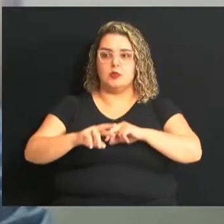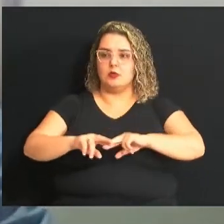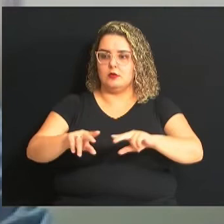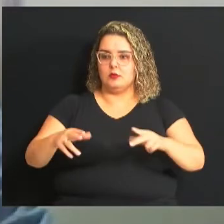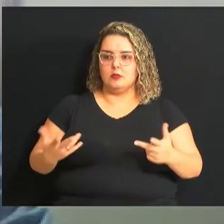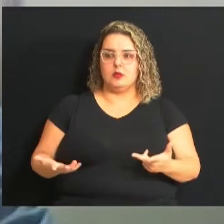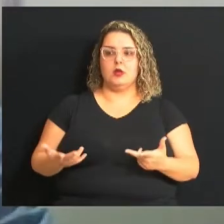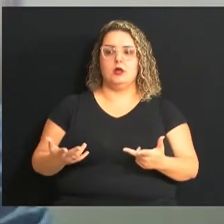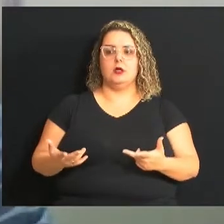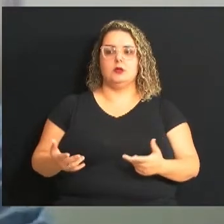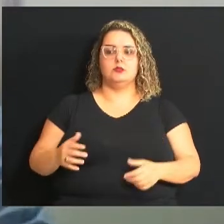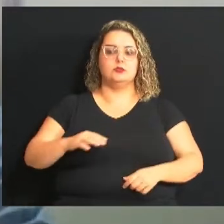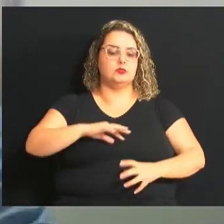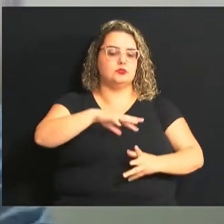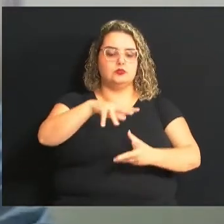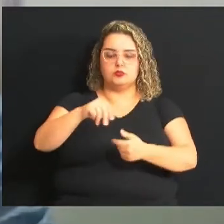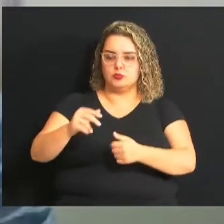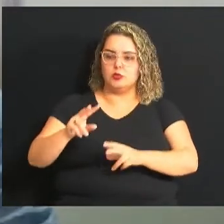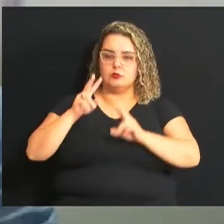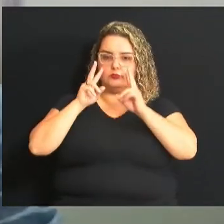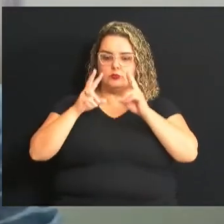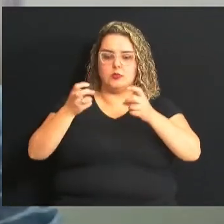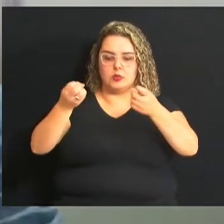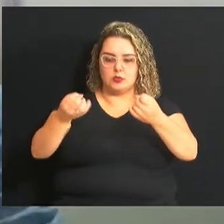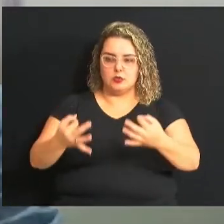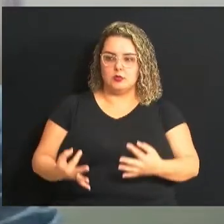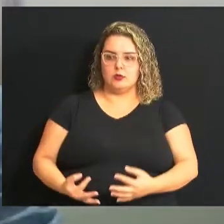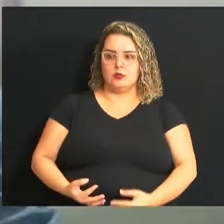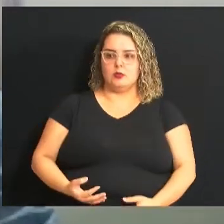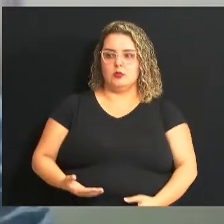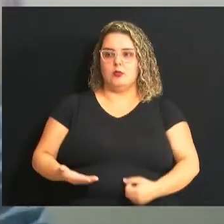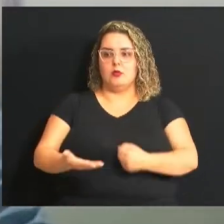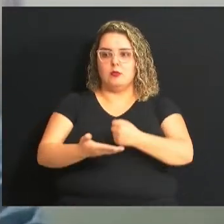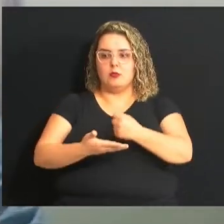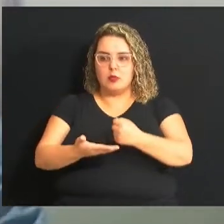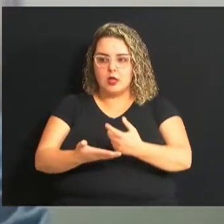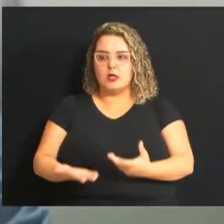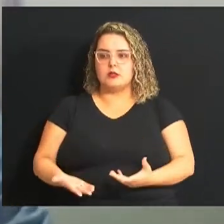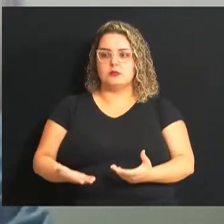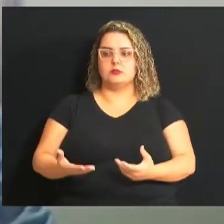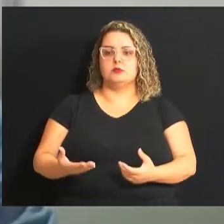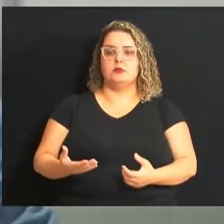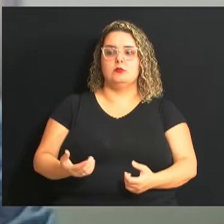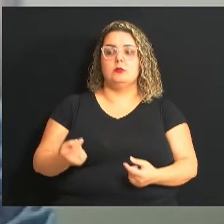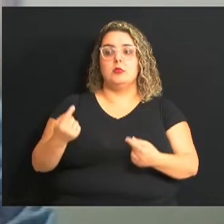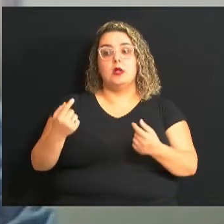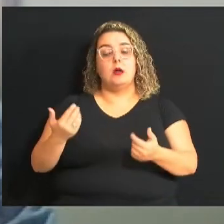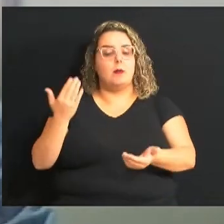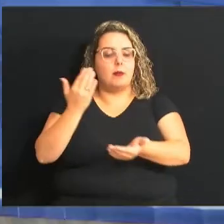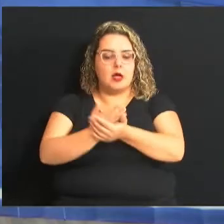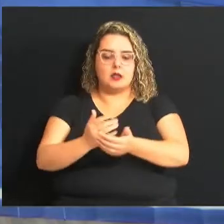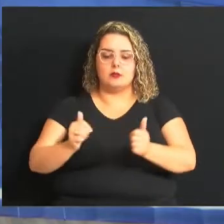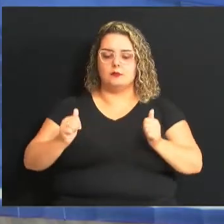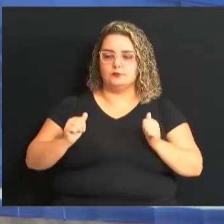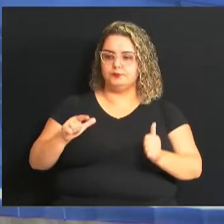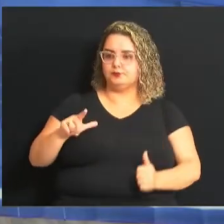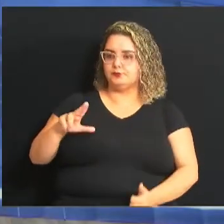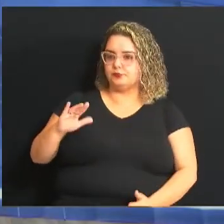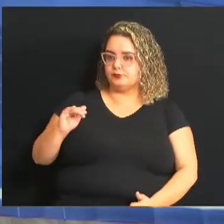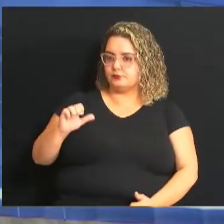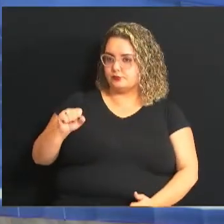aí mundiais que orientam pelo menos um mínimo de prática de atividade física para combater o sedentarismo. Lucas, agora